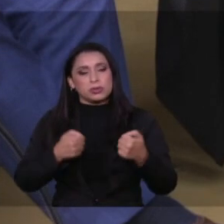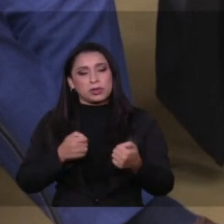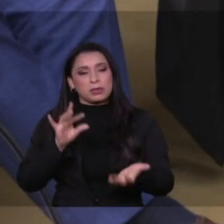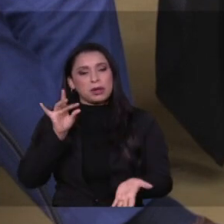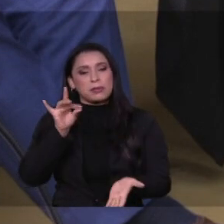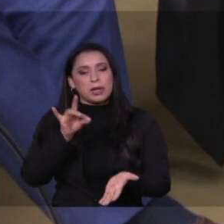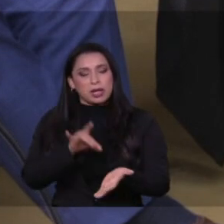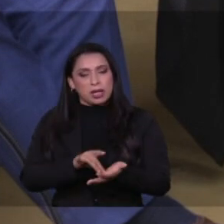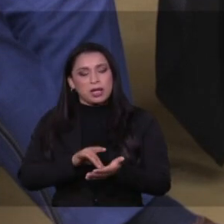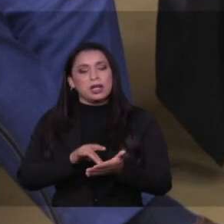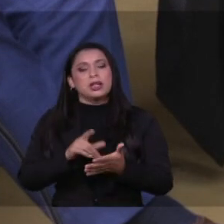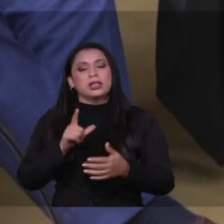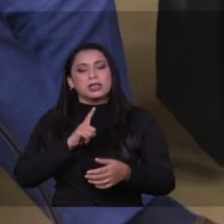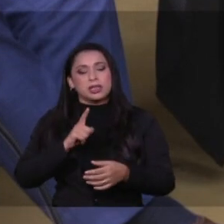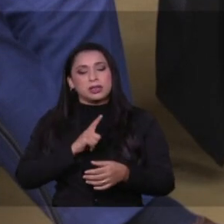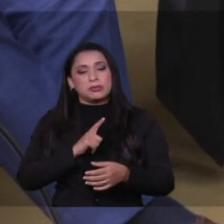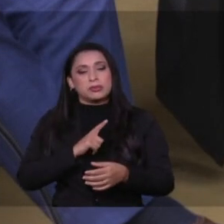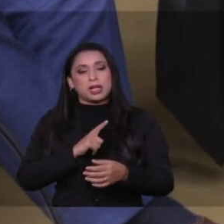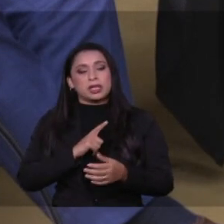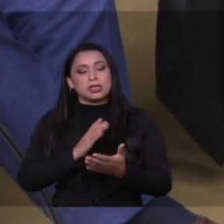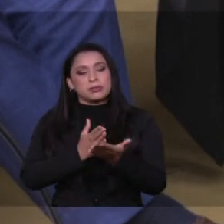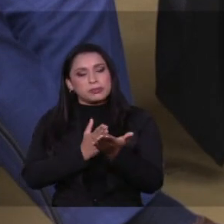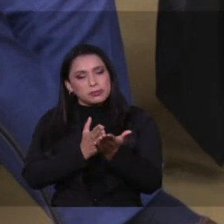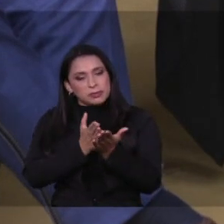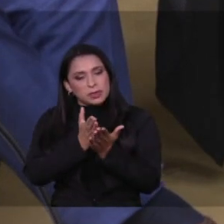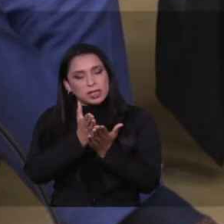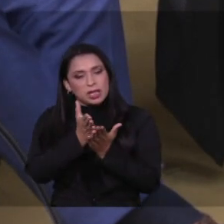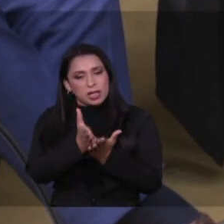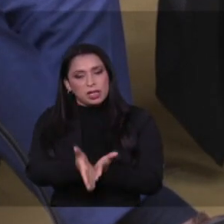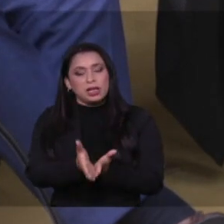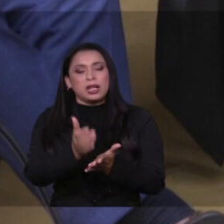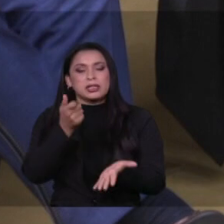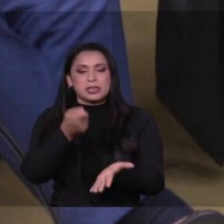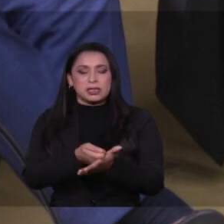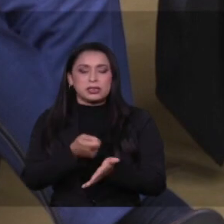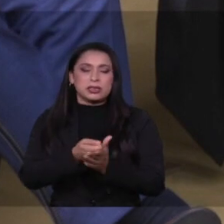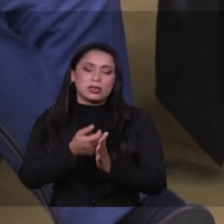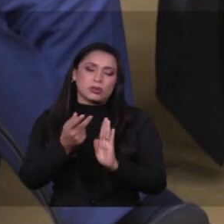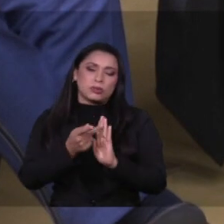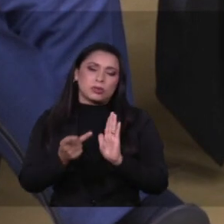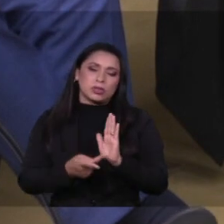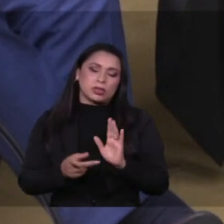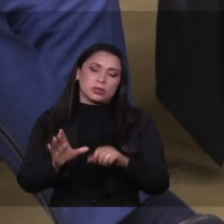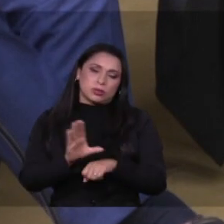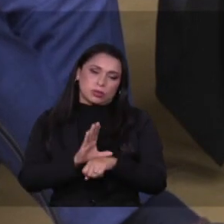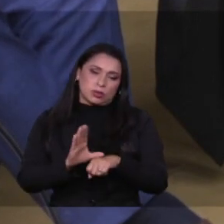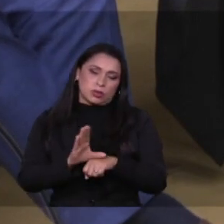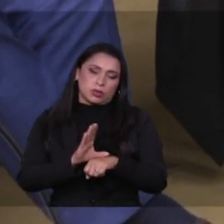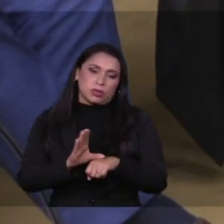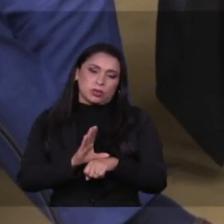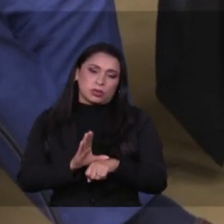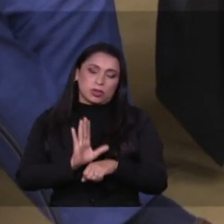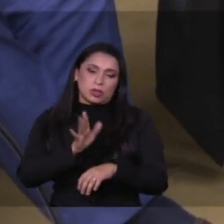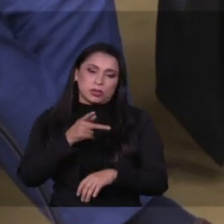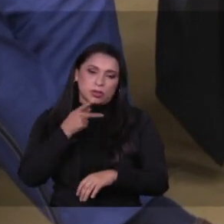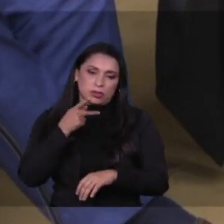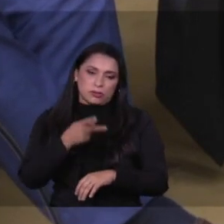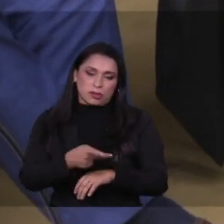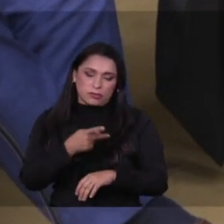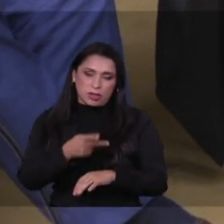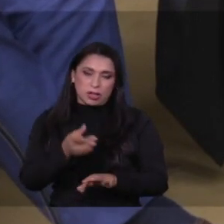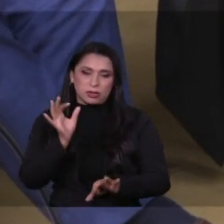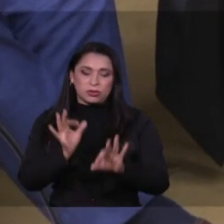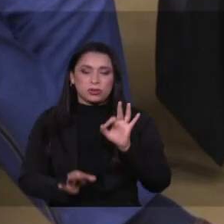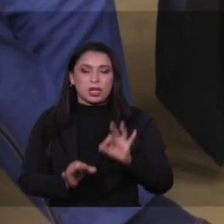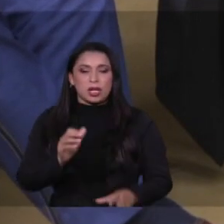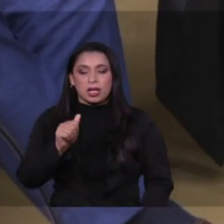dos passos já dados para que o caminho siga sendo promissor e alinhado às exigências do projeto constitucional brasileiro. Como afirmado no emblemático